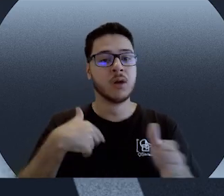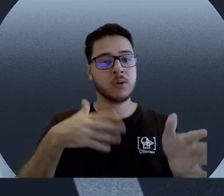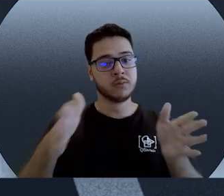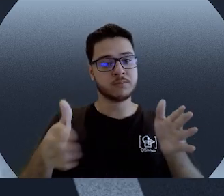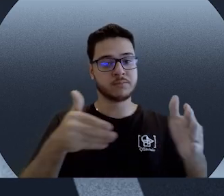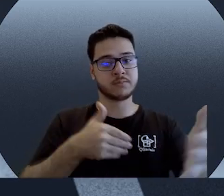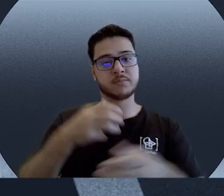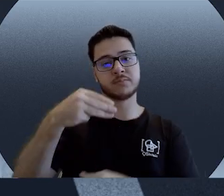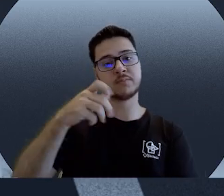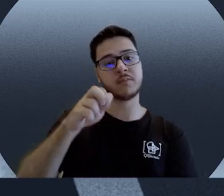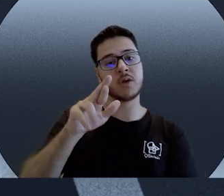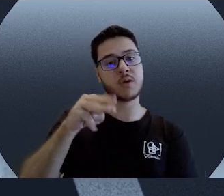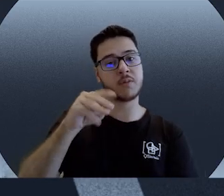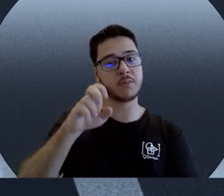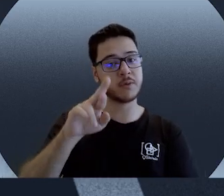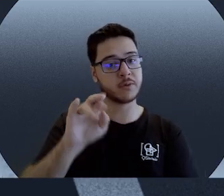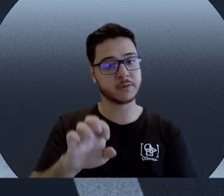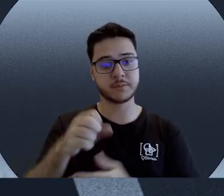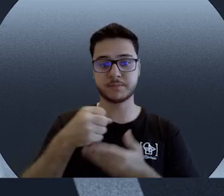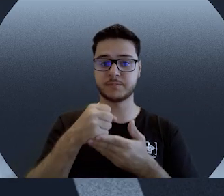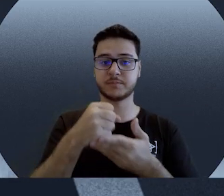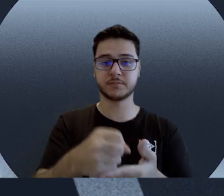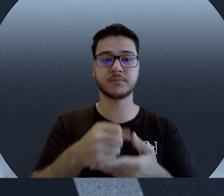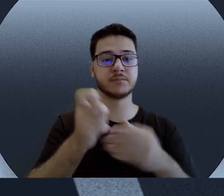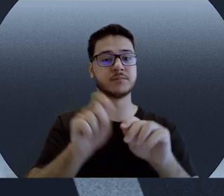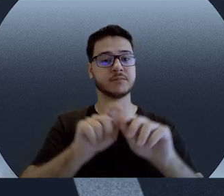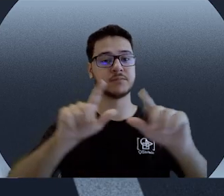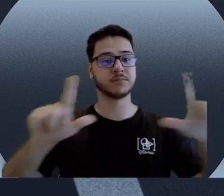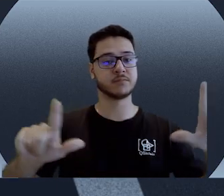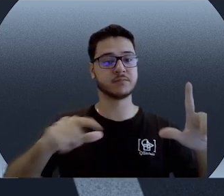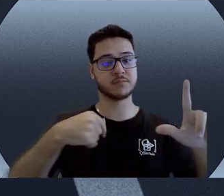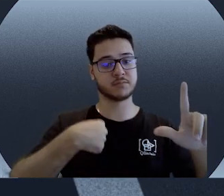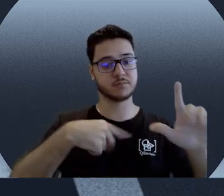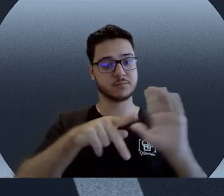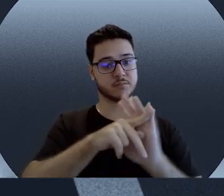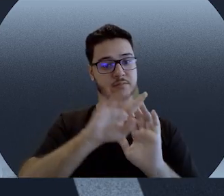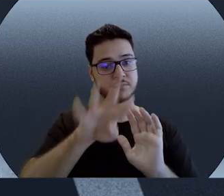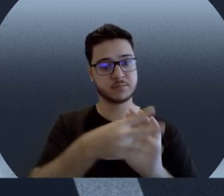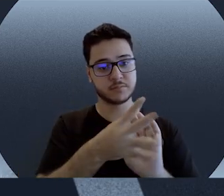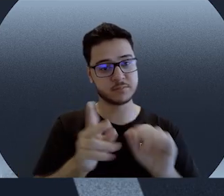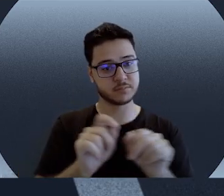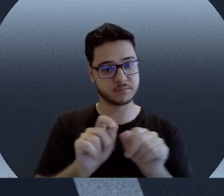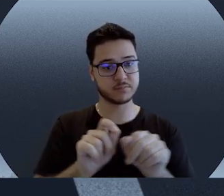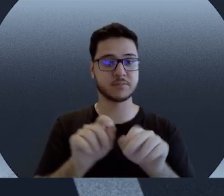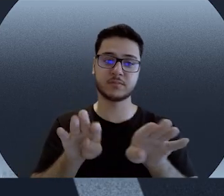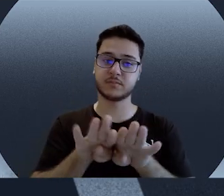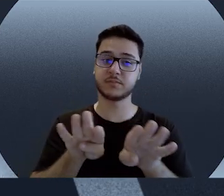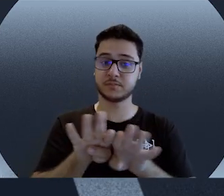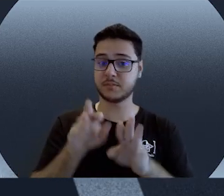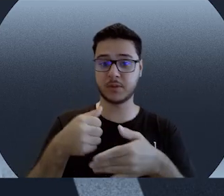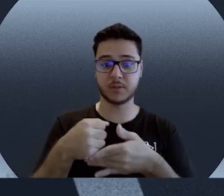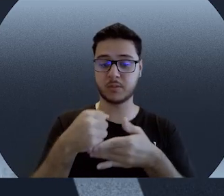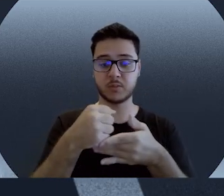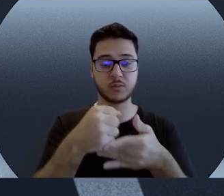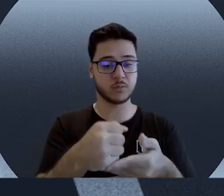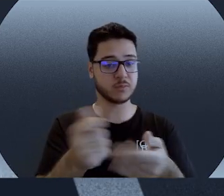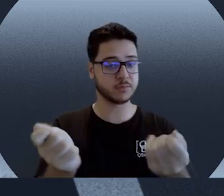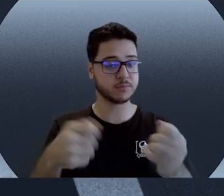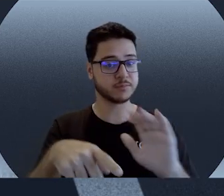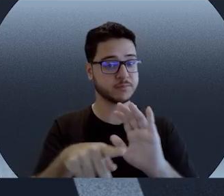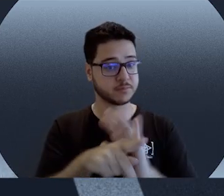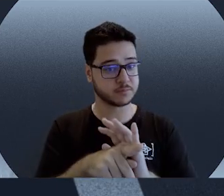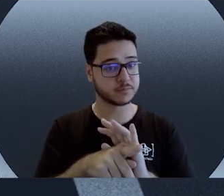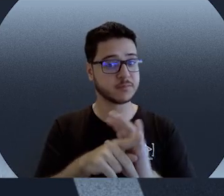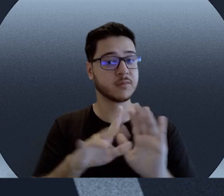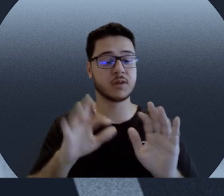fazer uma escultura, é um suporte. Uma tela onde eu faço uma pintura também é um suporte. Não interessava mais para esses